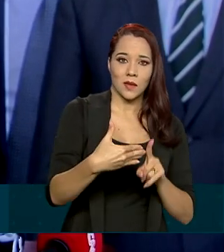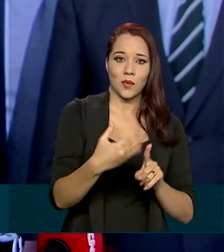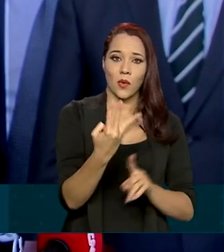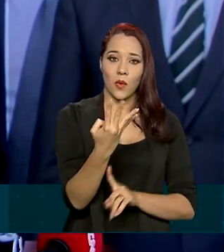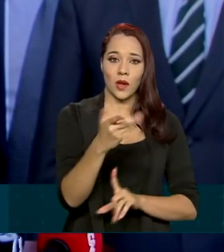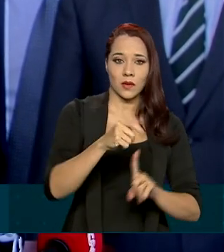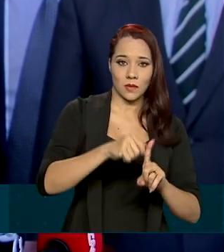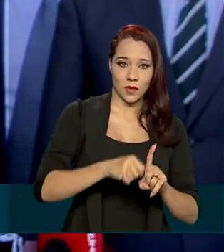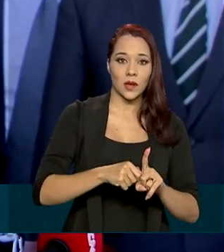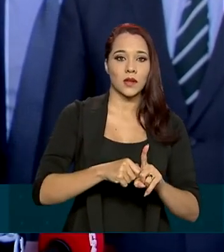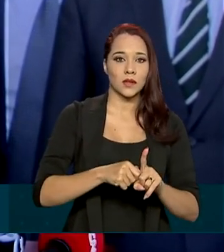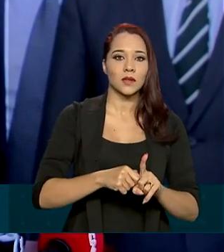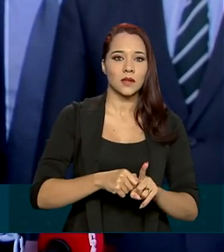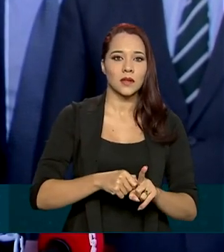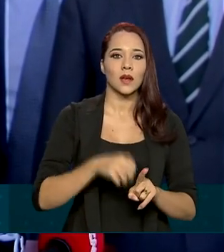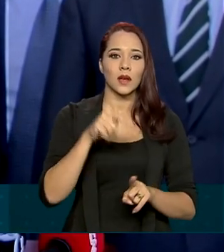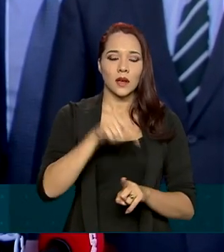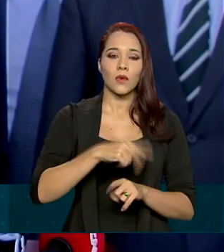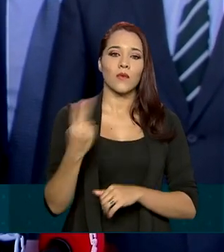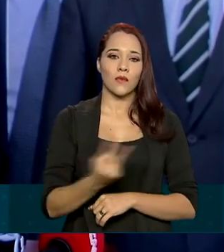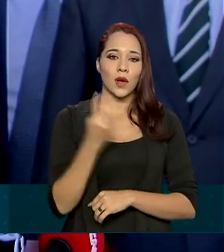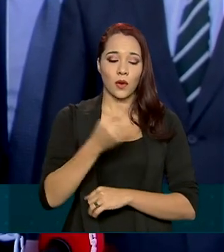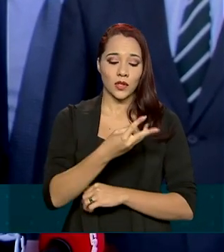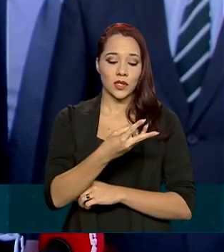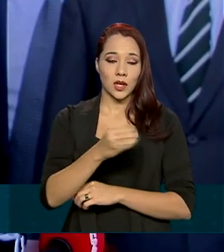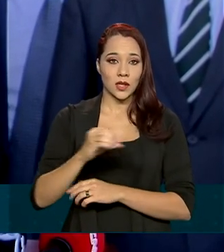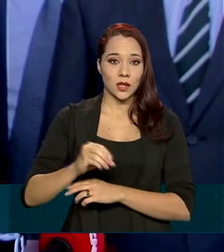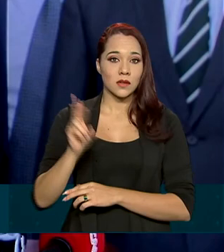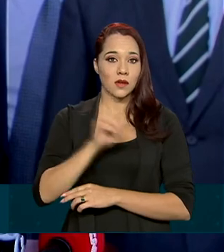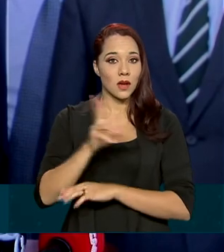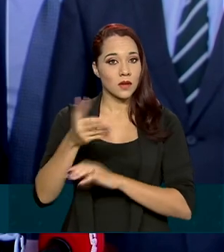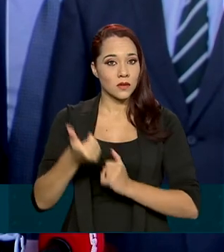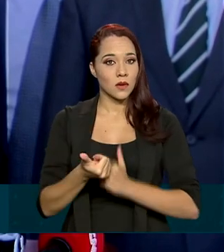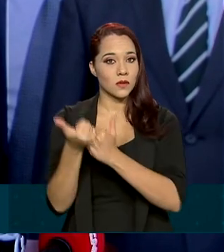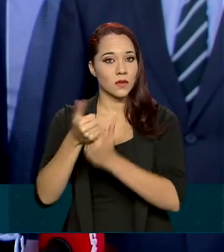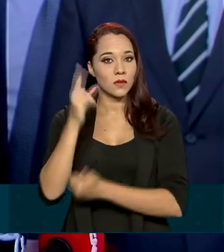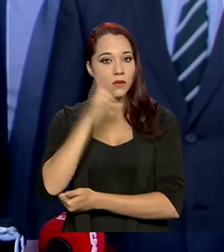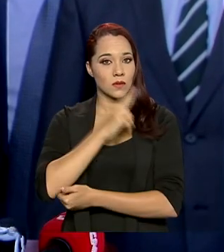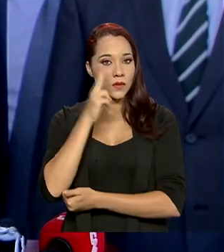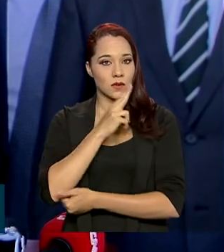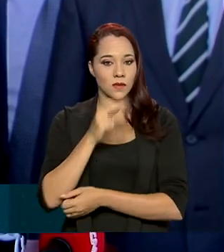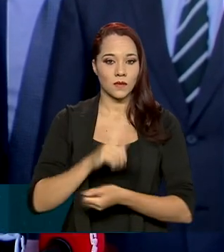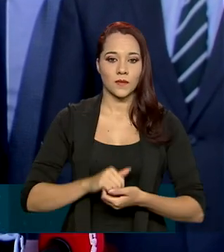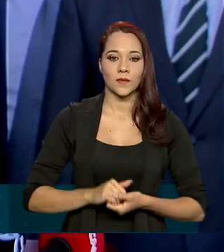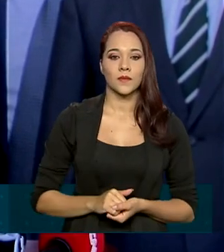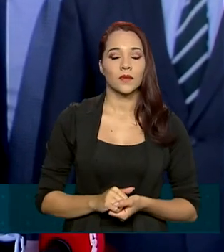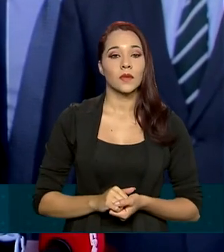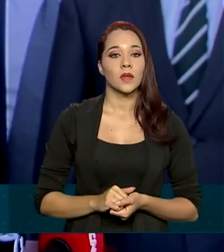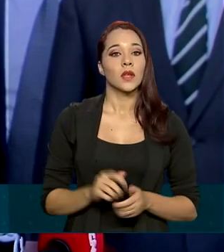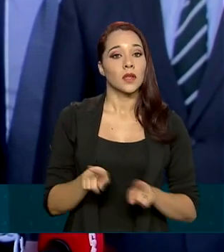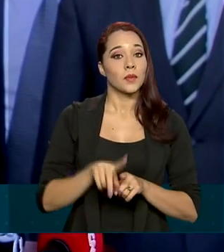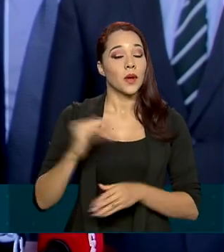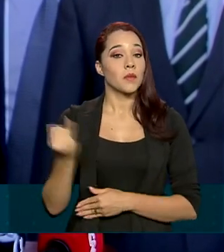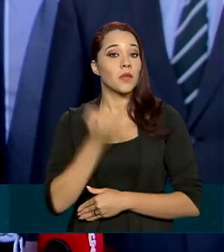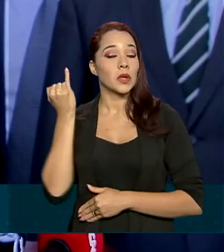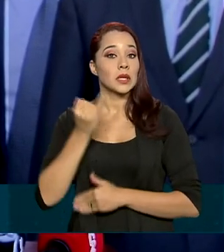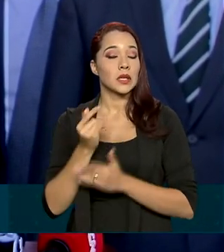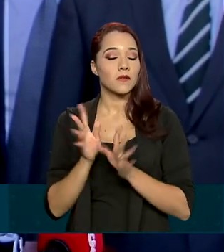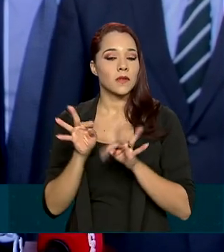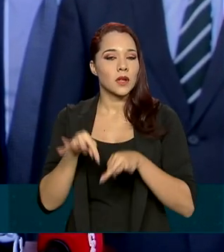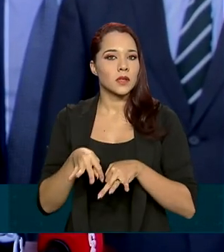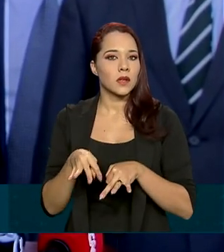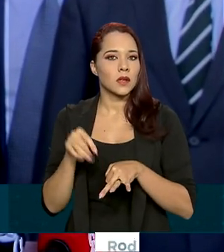4 meses o valor de R$ 300 de auxílio emergencial. E, importante, sinalizando para o